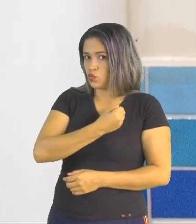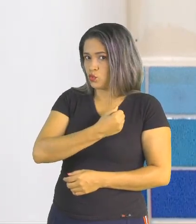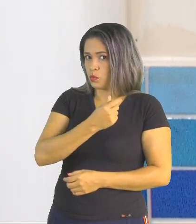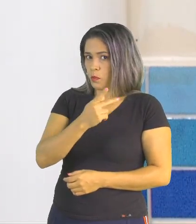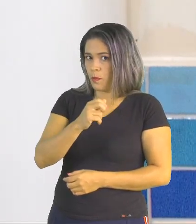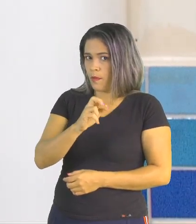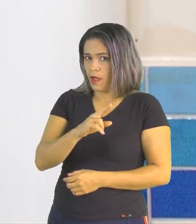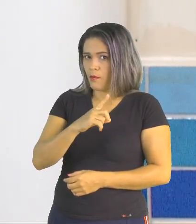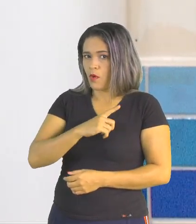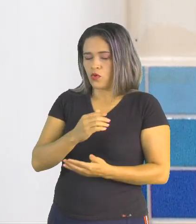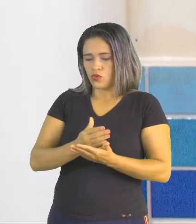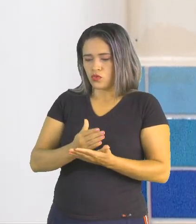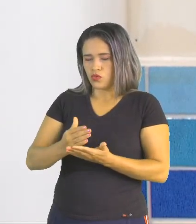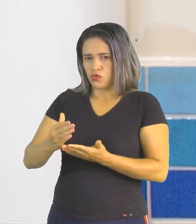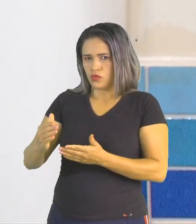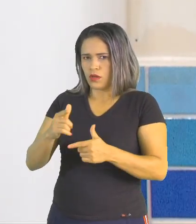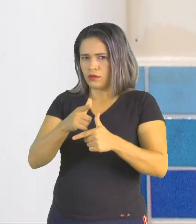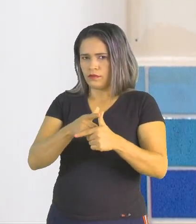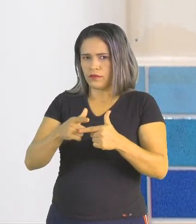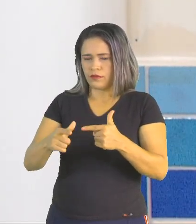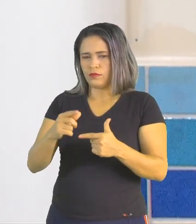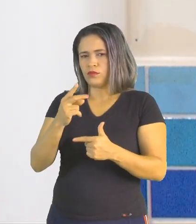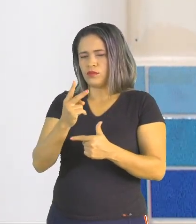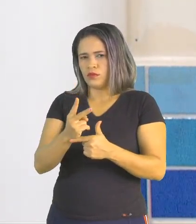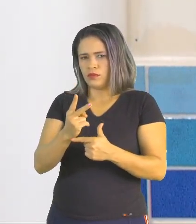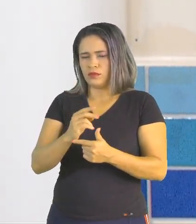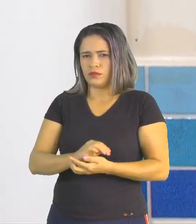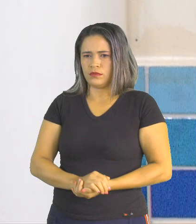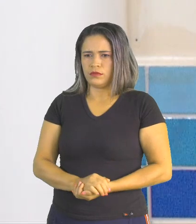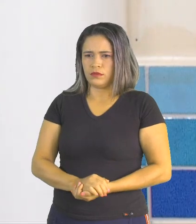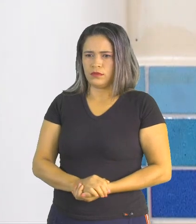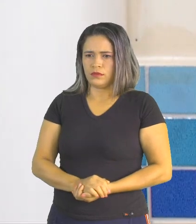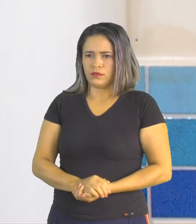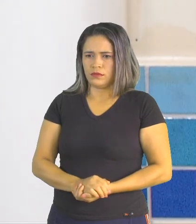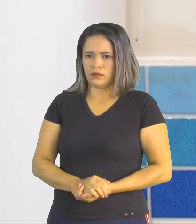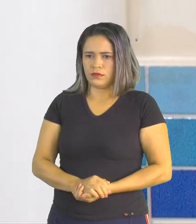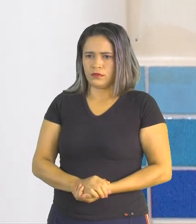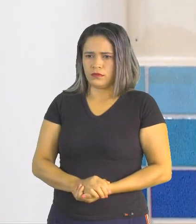posso continuar dividindo por 2.